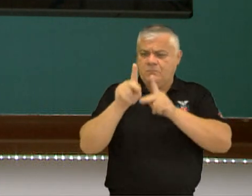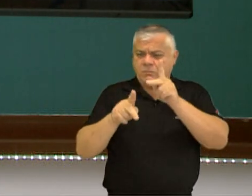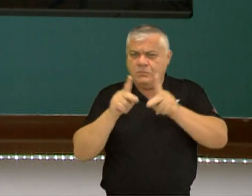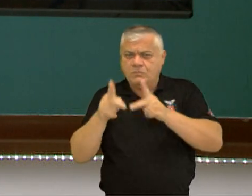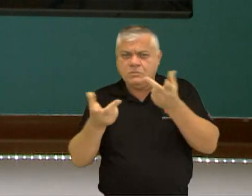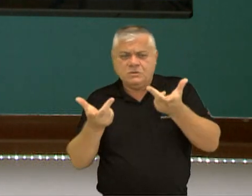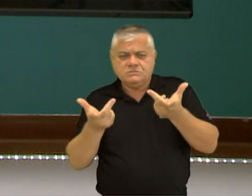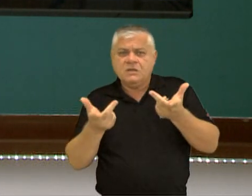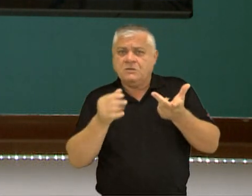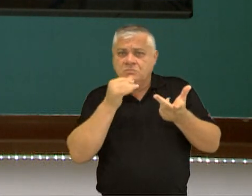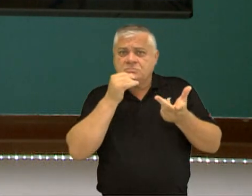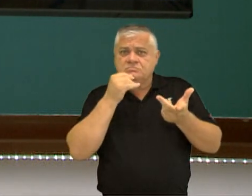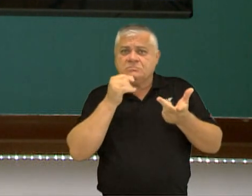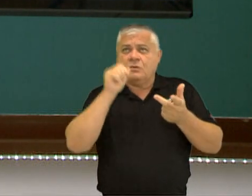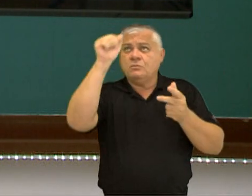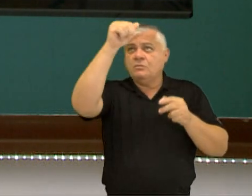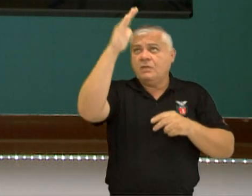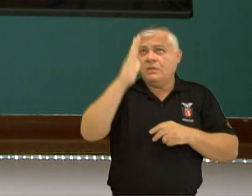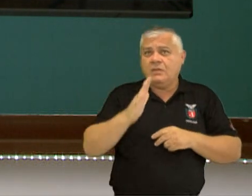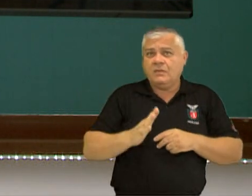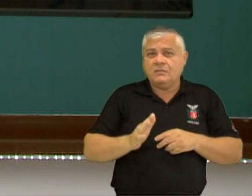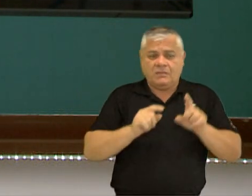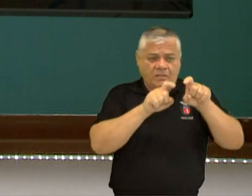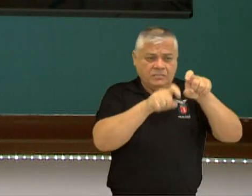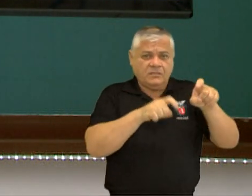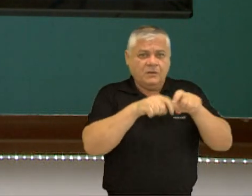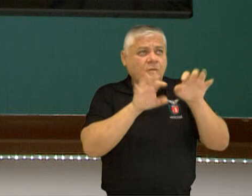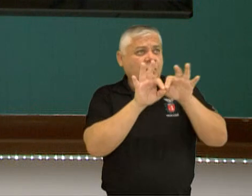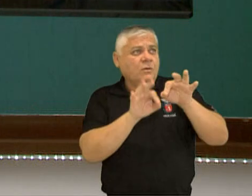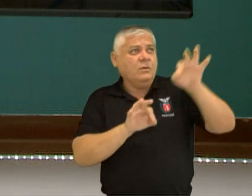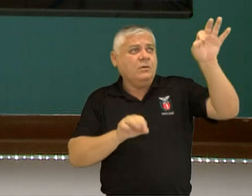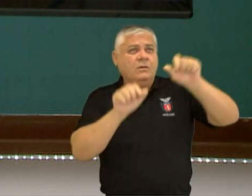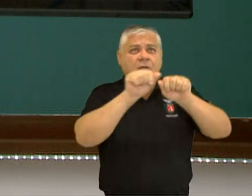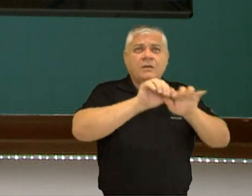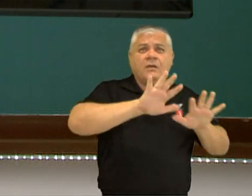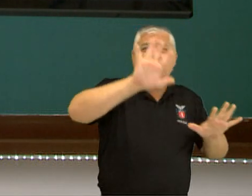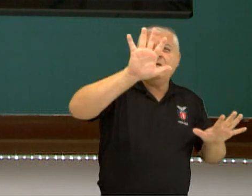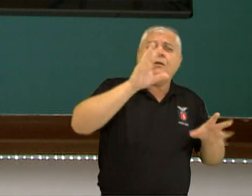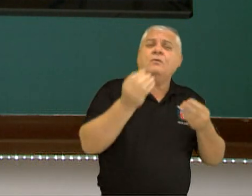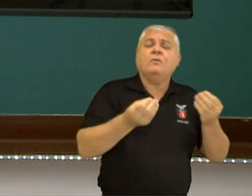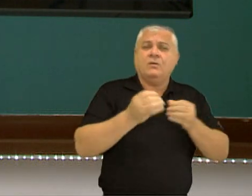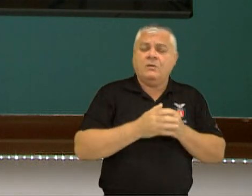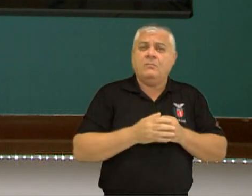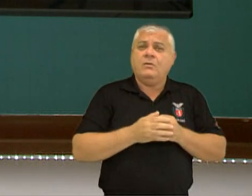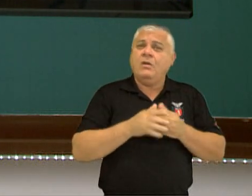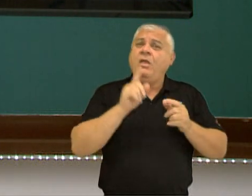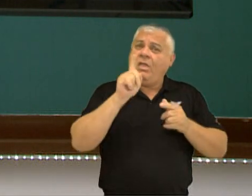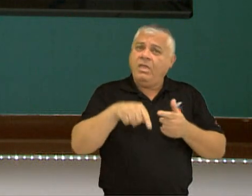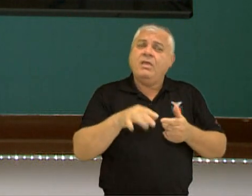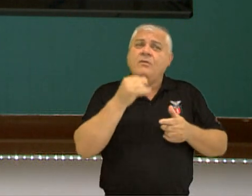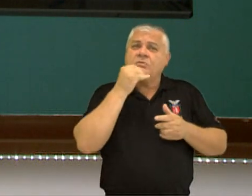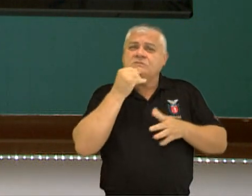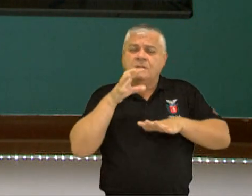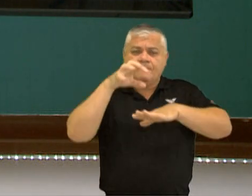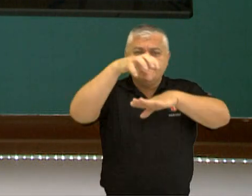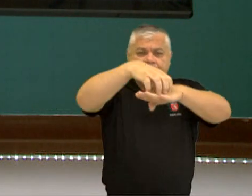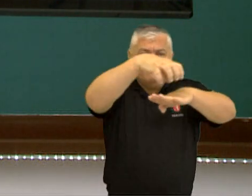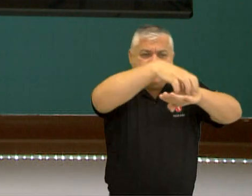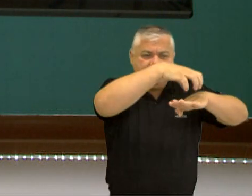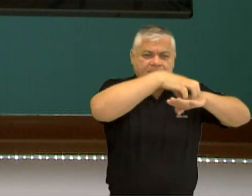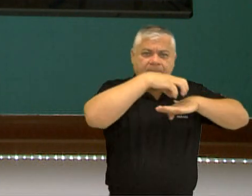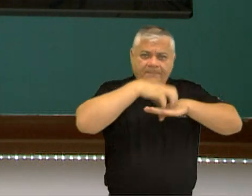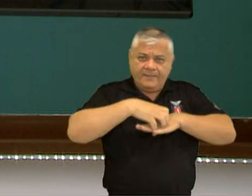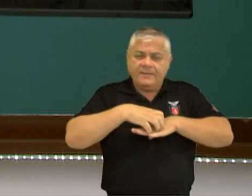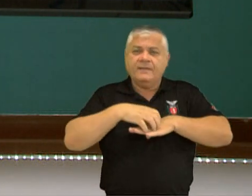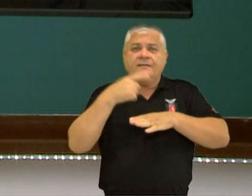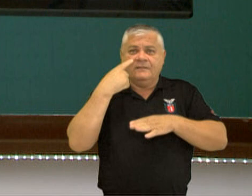entre a porção litorânea e o interior do nosso país? Primeiramente, o processo de colonização, pois a ocupação do